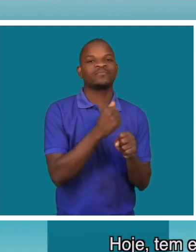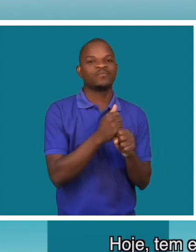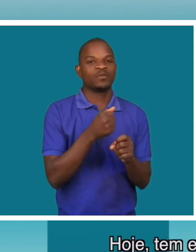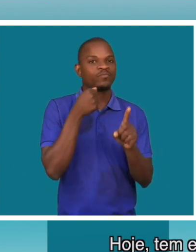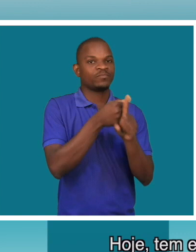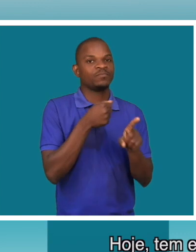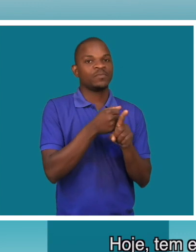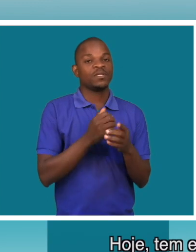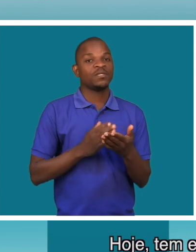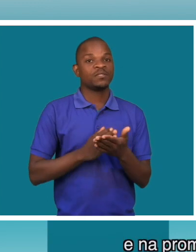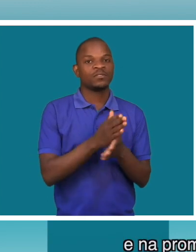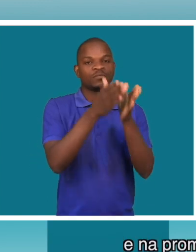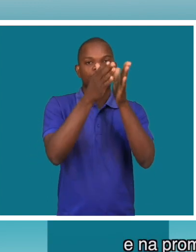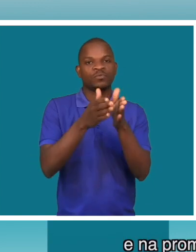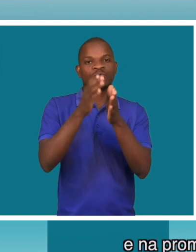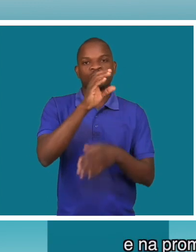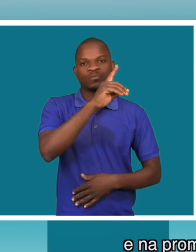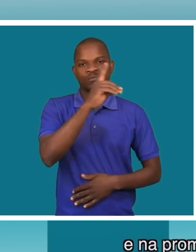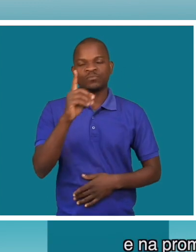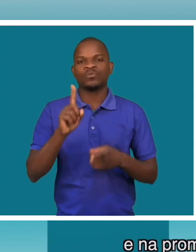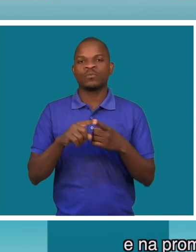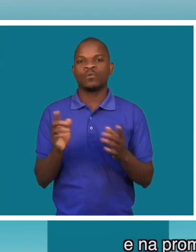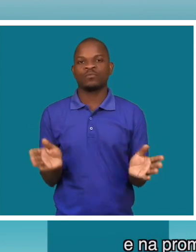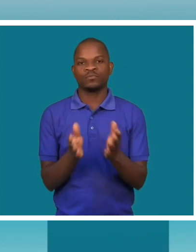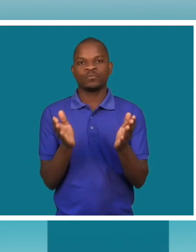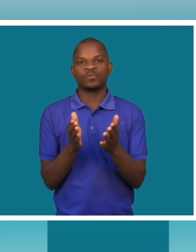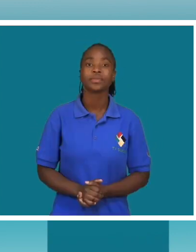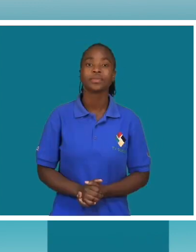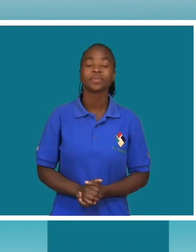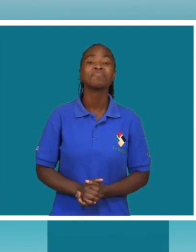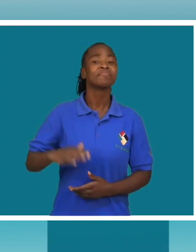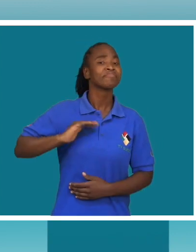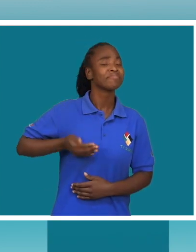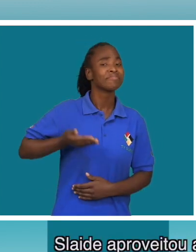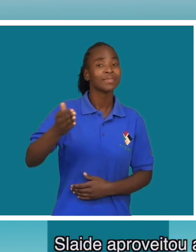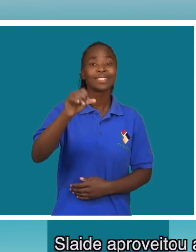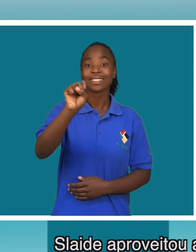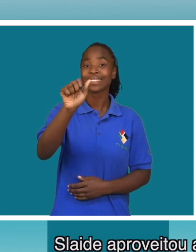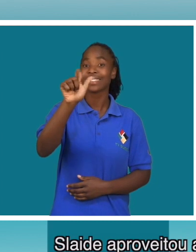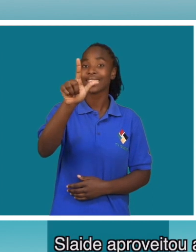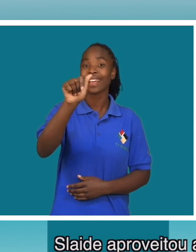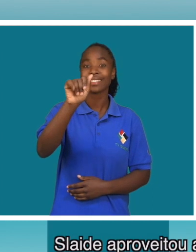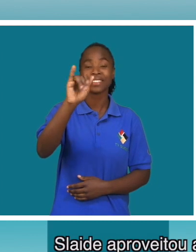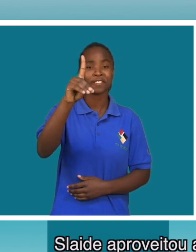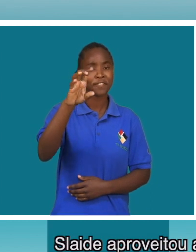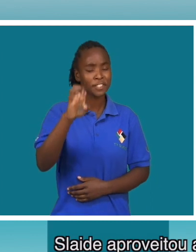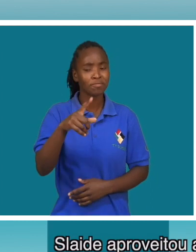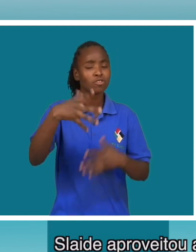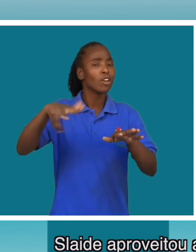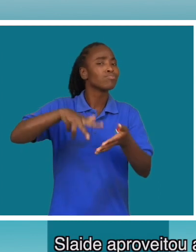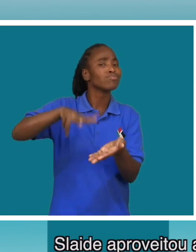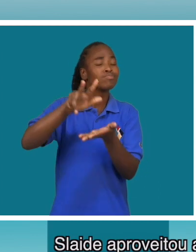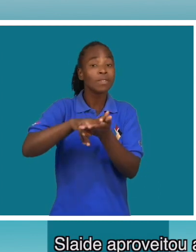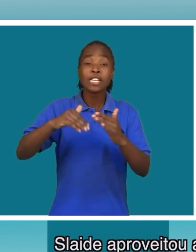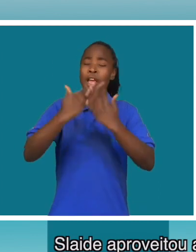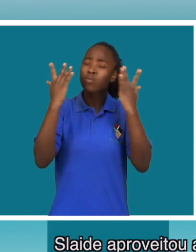na promoção dos direitos das pessoas com deficiência e na promoção dos direitos humanos. Slaide aproveitou a ocasião